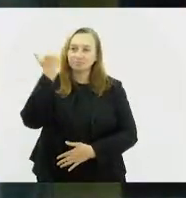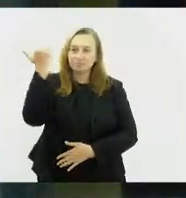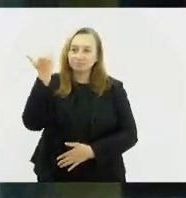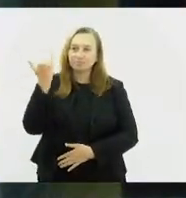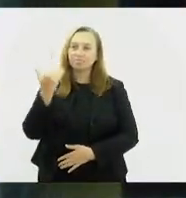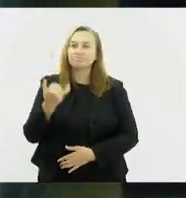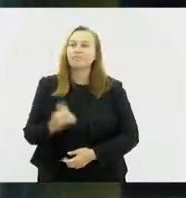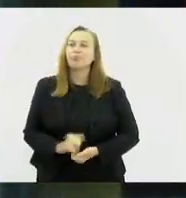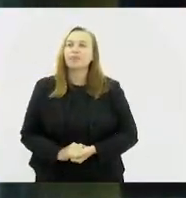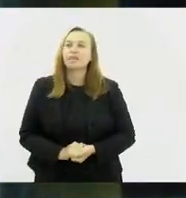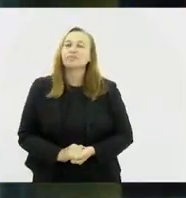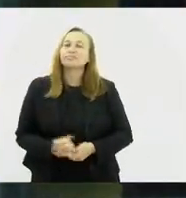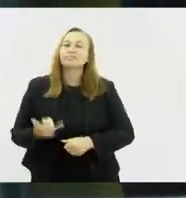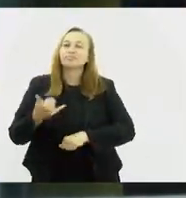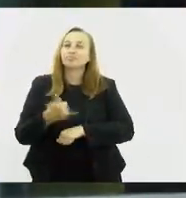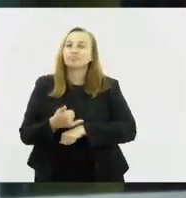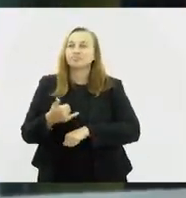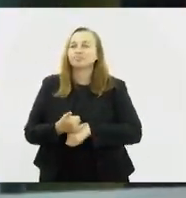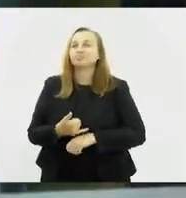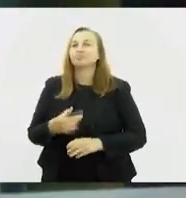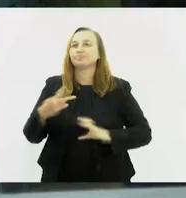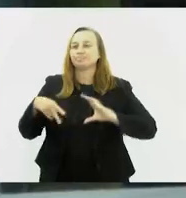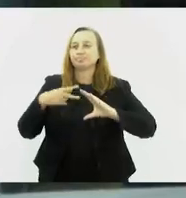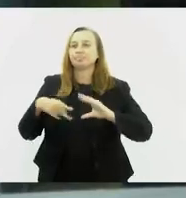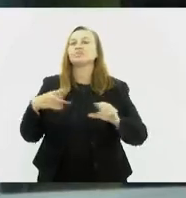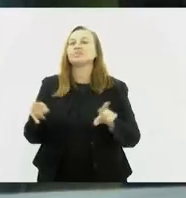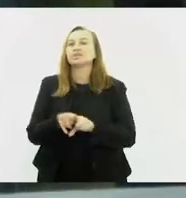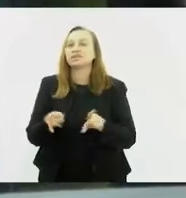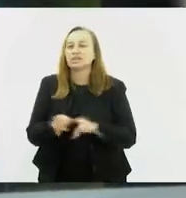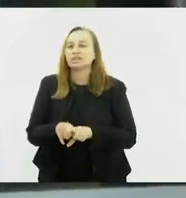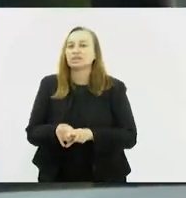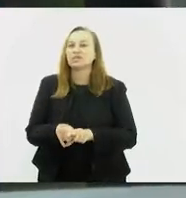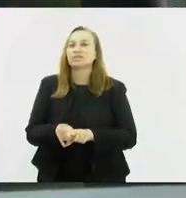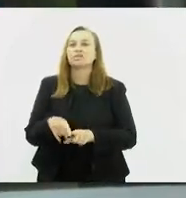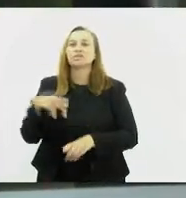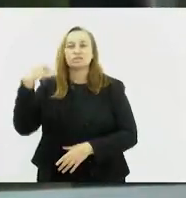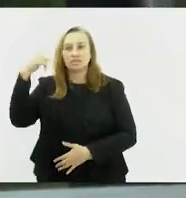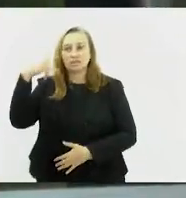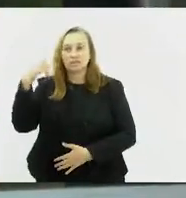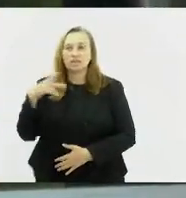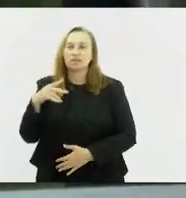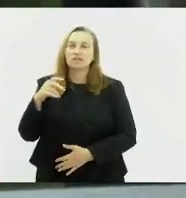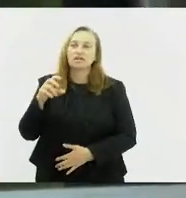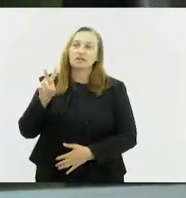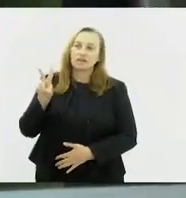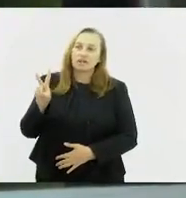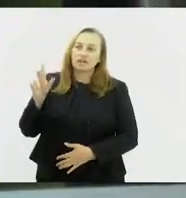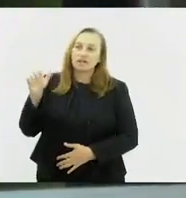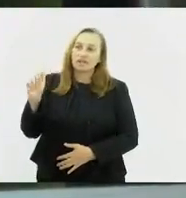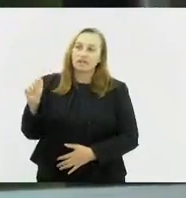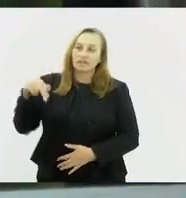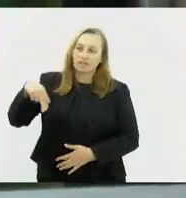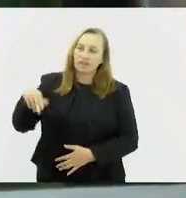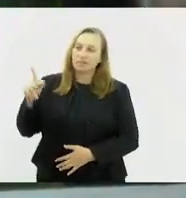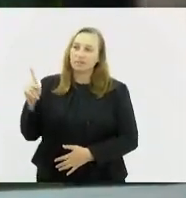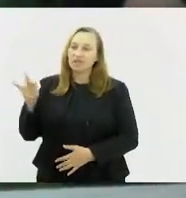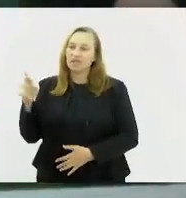Câmara Municipal de Volta Redonda. Parabenizar também o vereador Vampirinho pela iniciativa junto com o